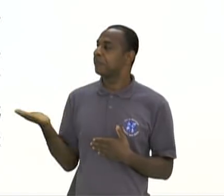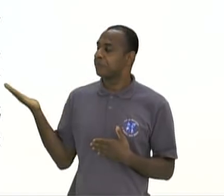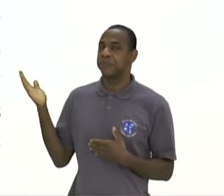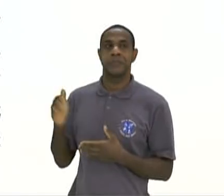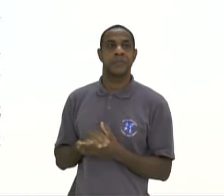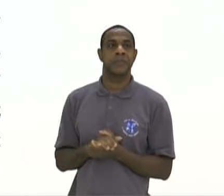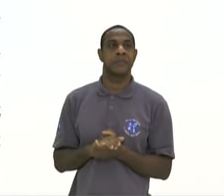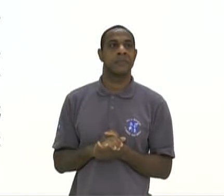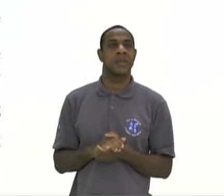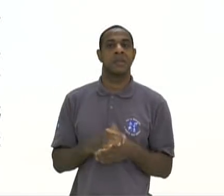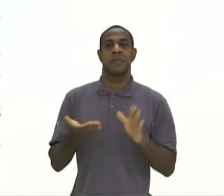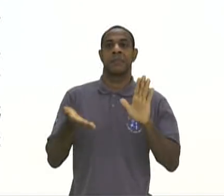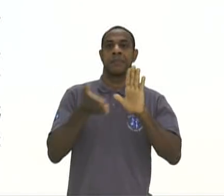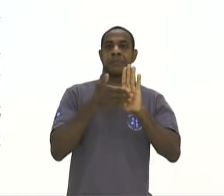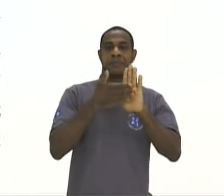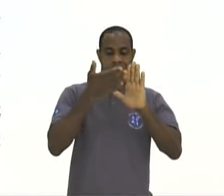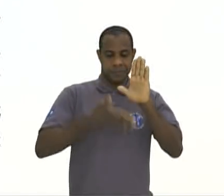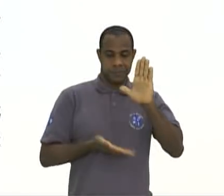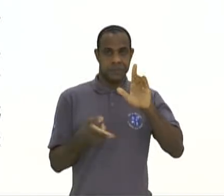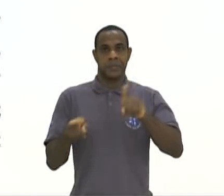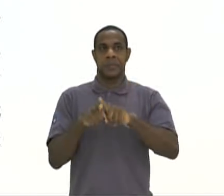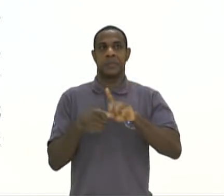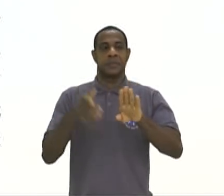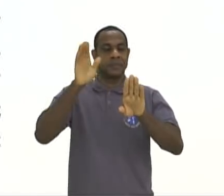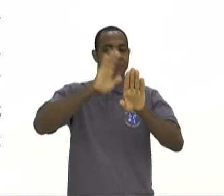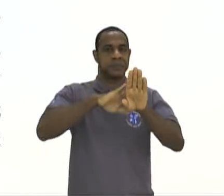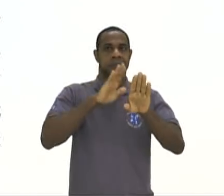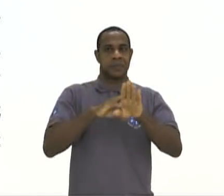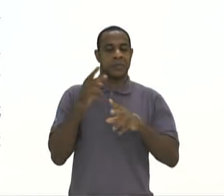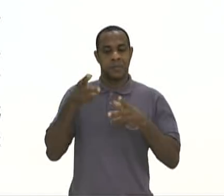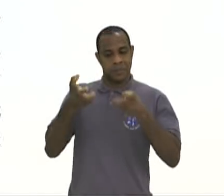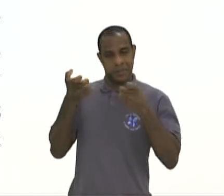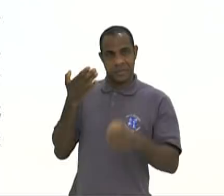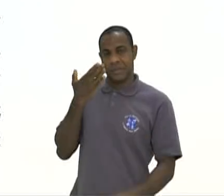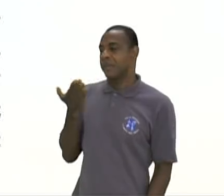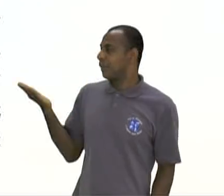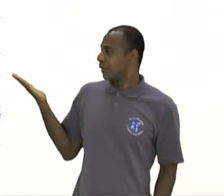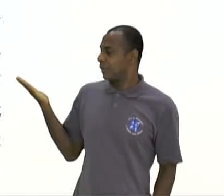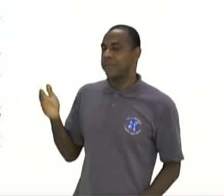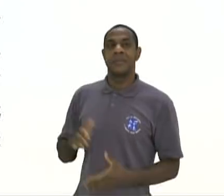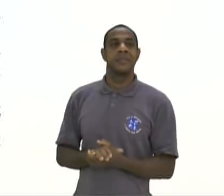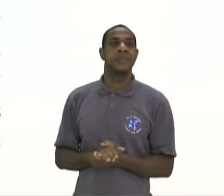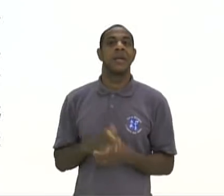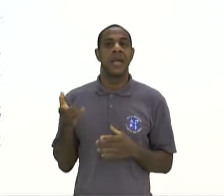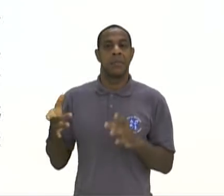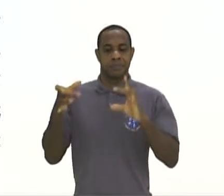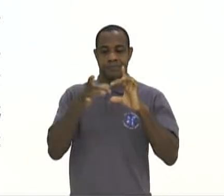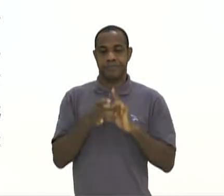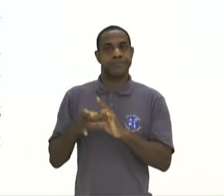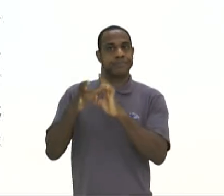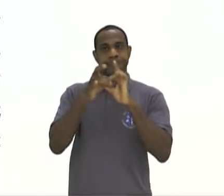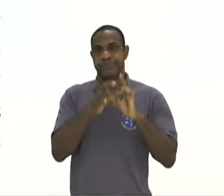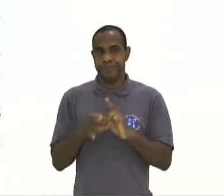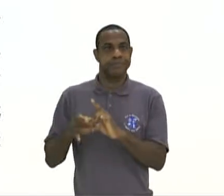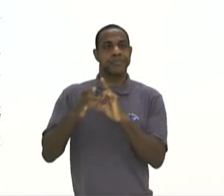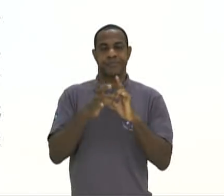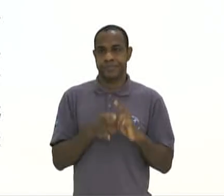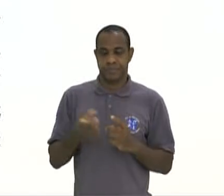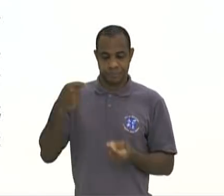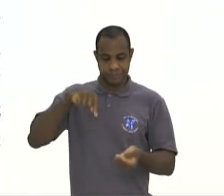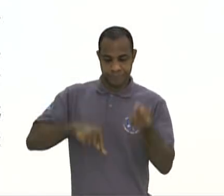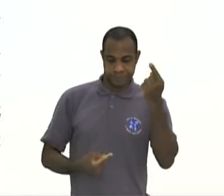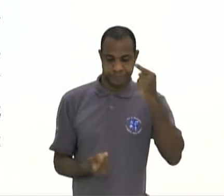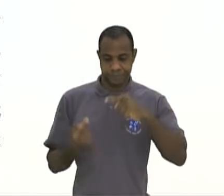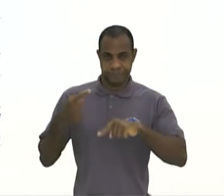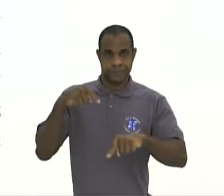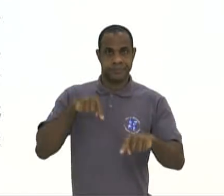parte posterior do corpo, estão retratados aqui. Esses feixes musculares trabalham em grande harmonia, né? Então, dependendo da ativação, um